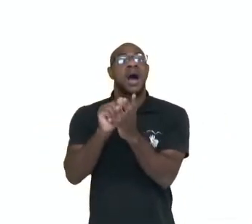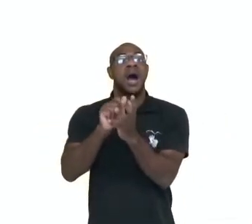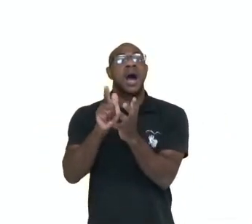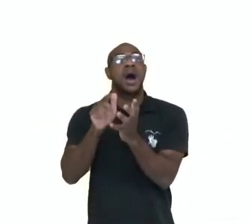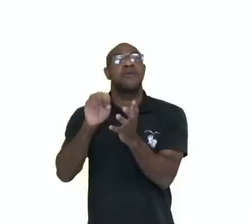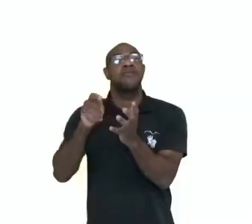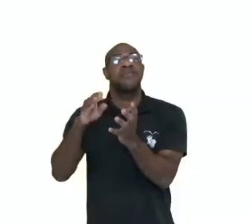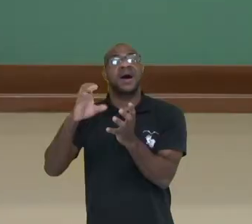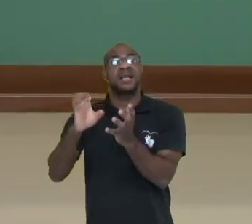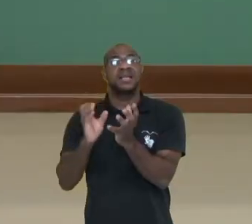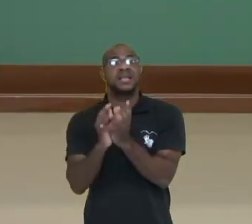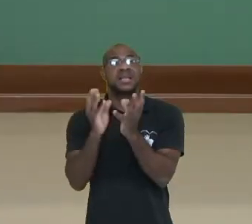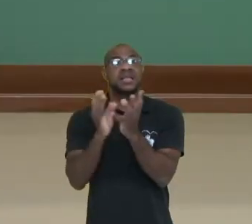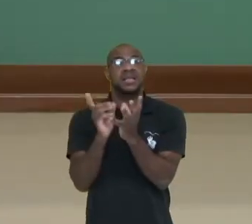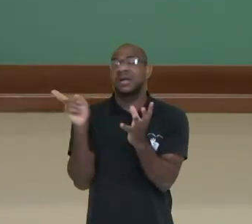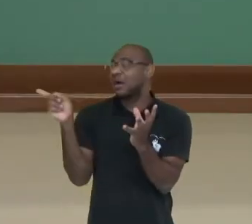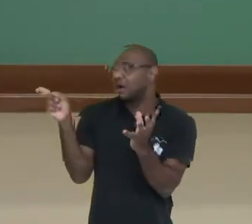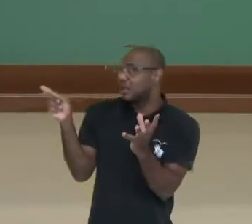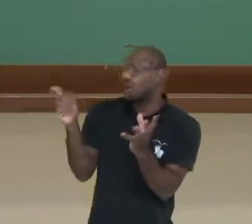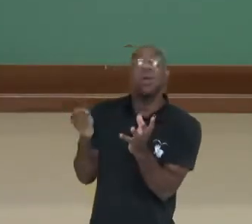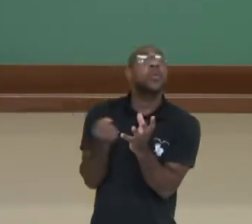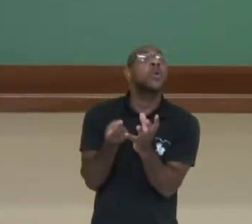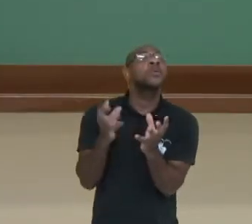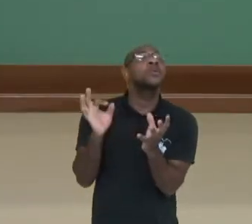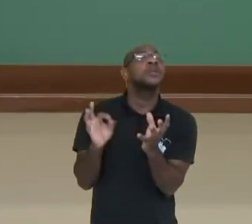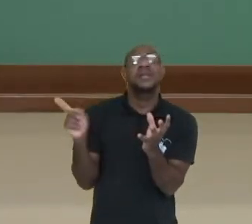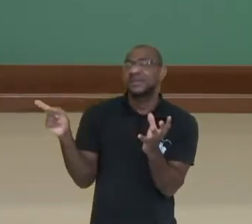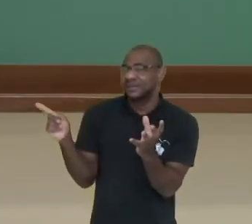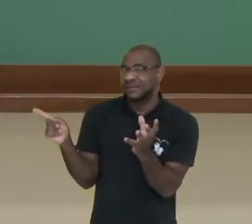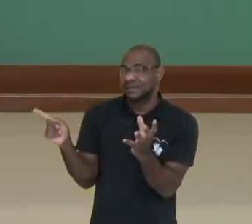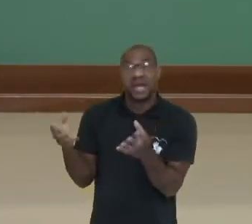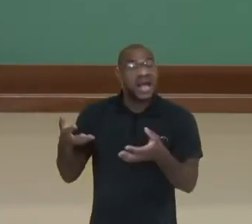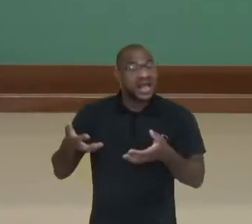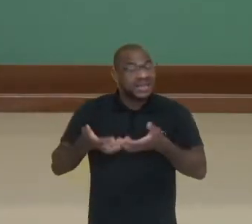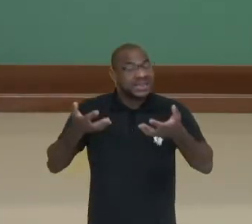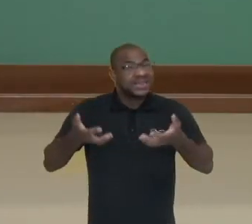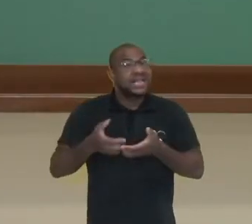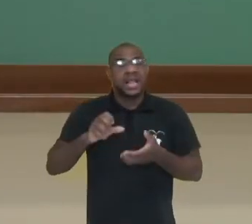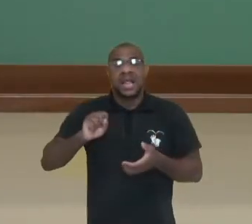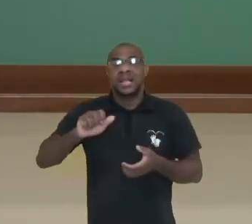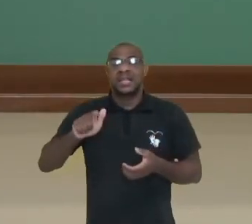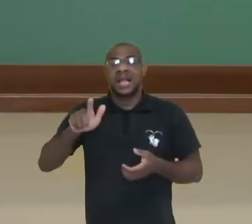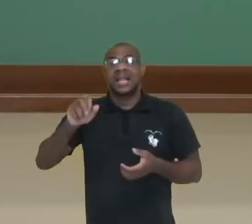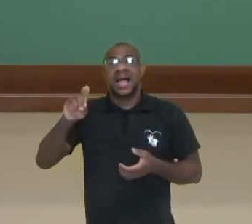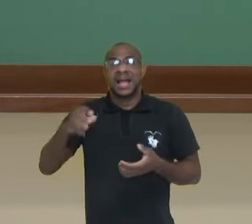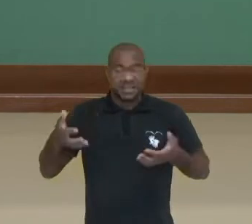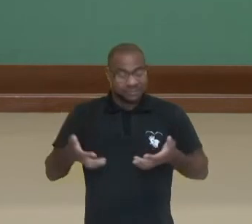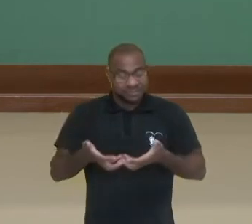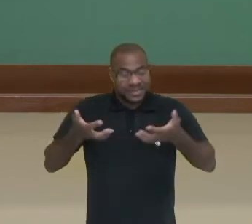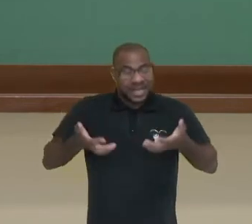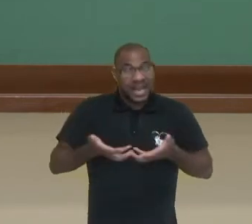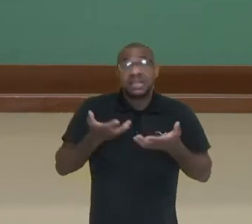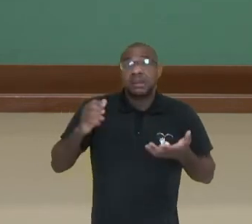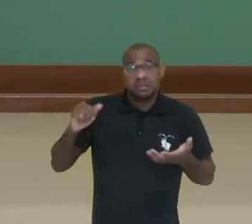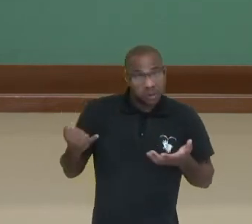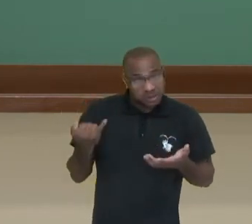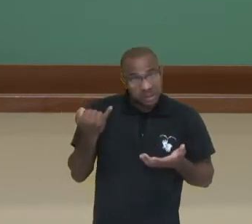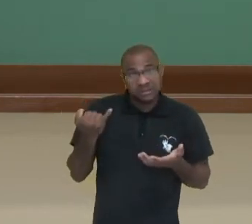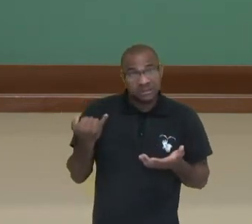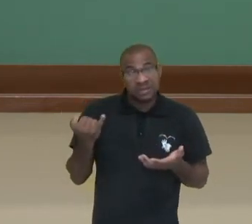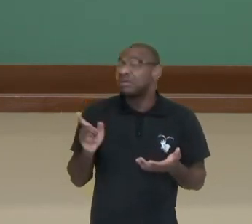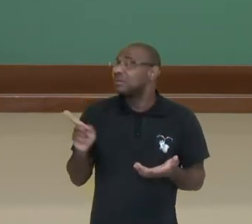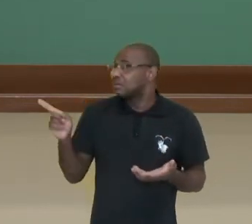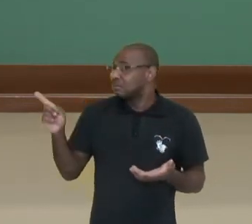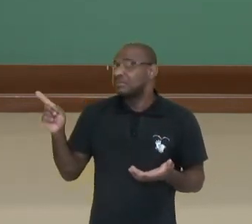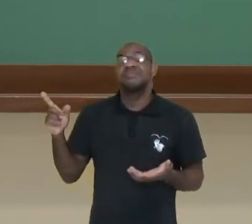alface. Vocês gostam de salada? Hein? É muito importante comer salada. Minha mãe falava isso e eu obedecia e